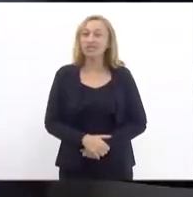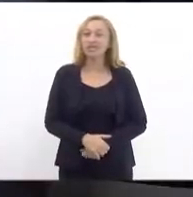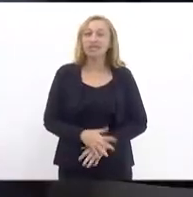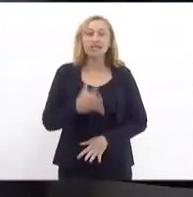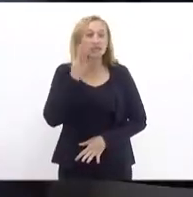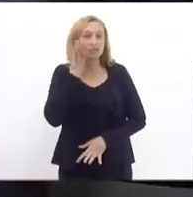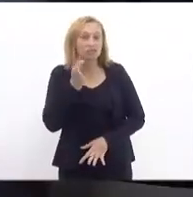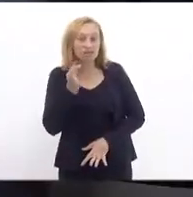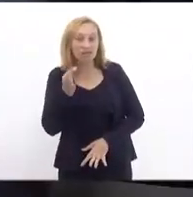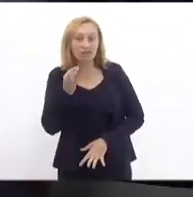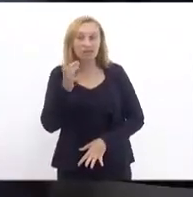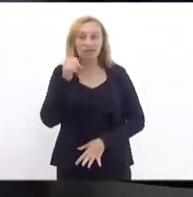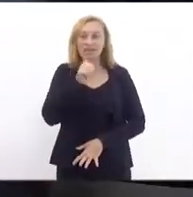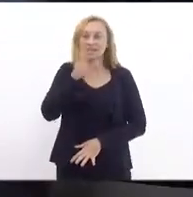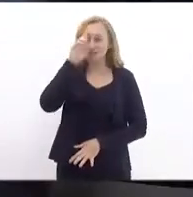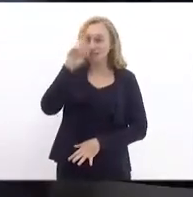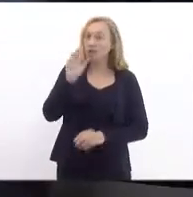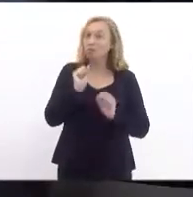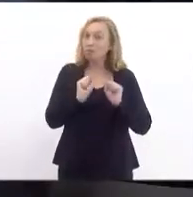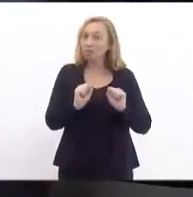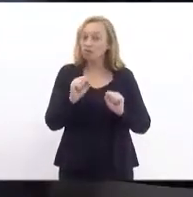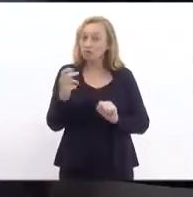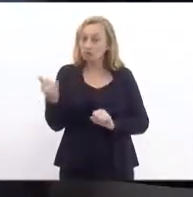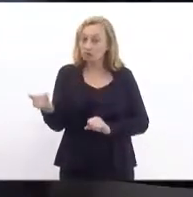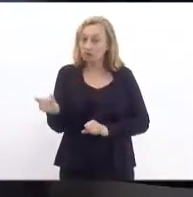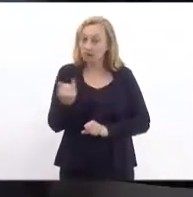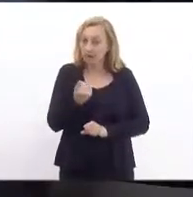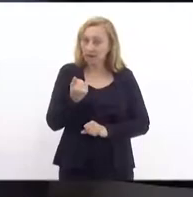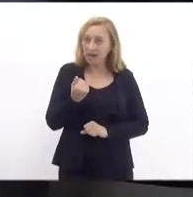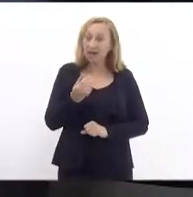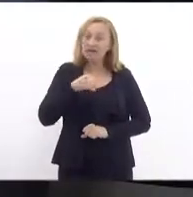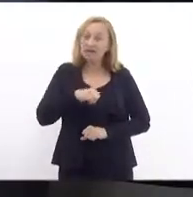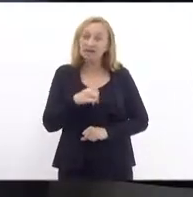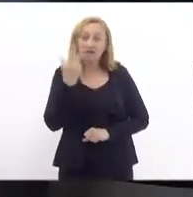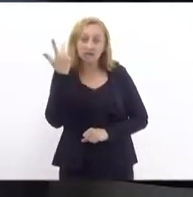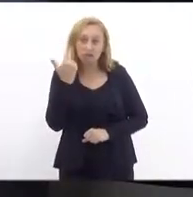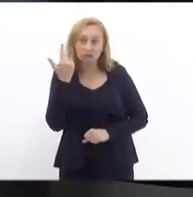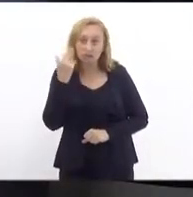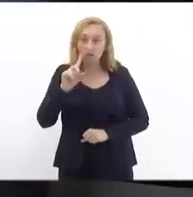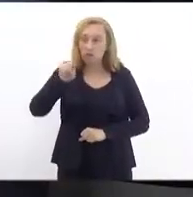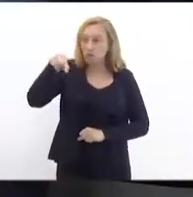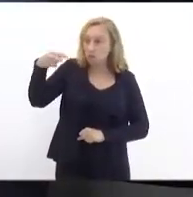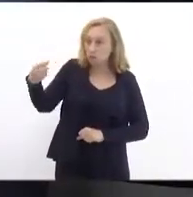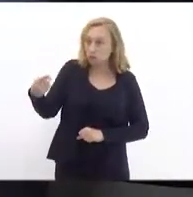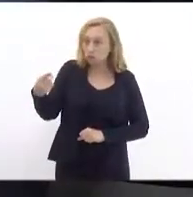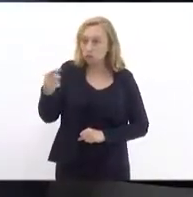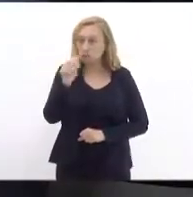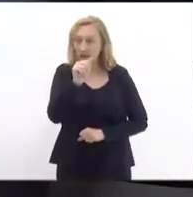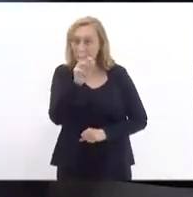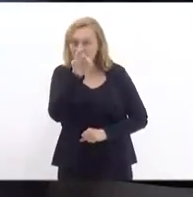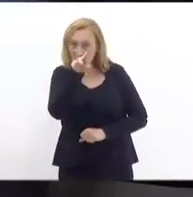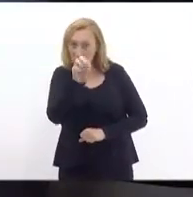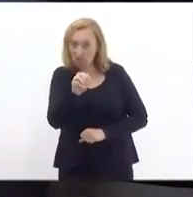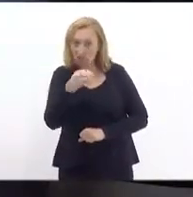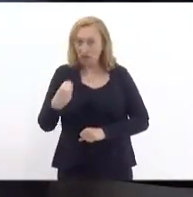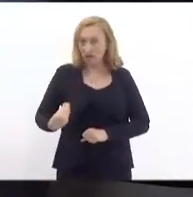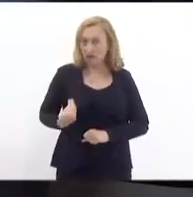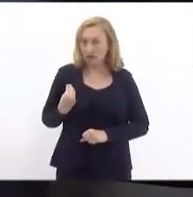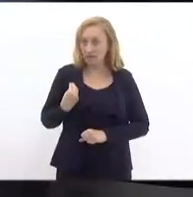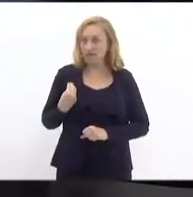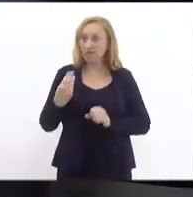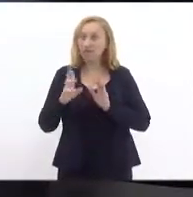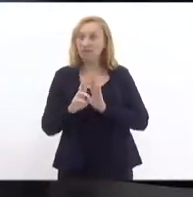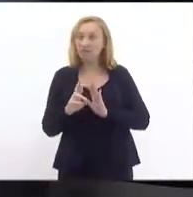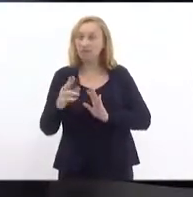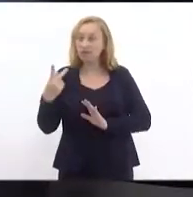a senhora pode me responder, se foi comum nos outros aditivos a presença de uma